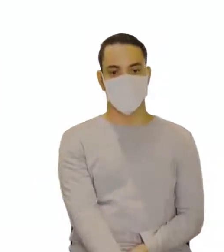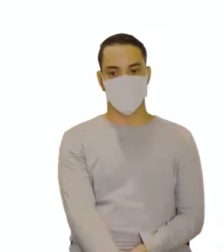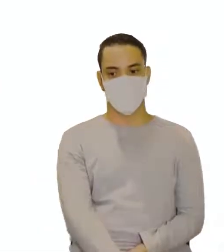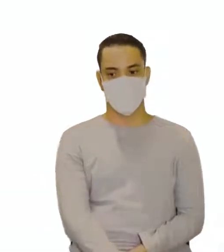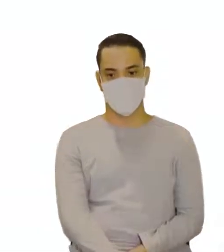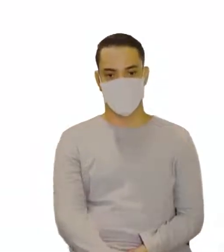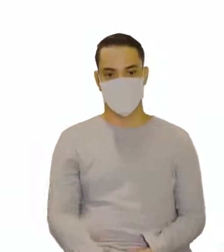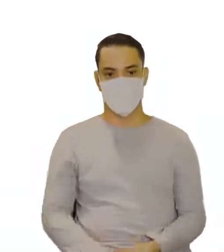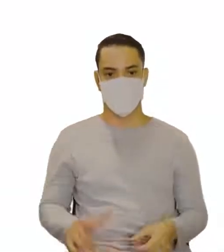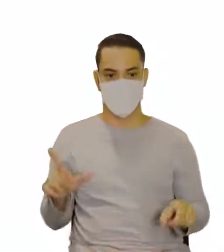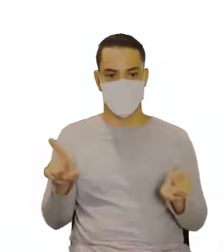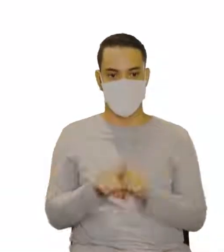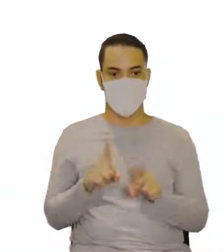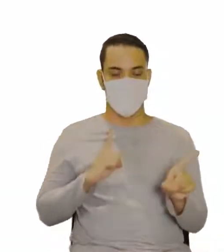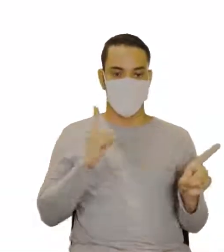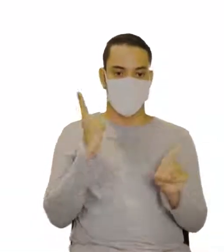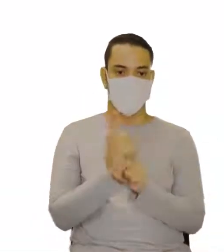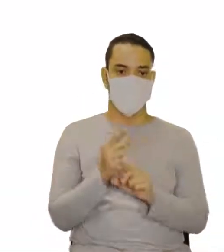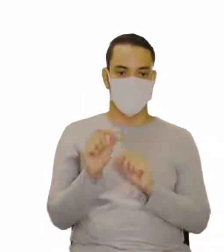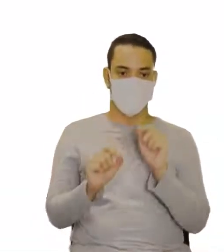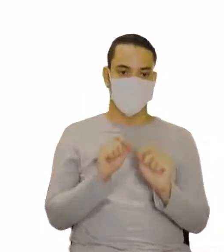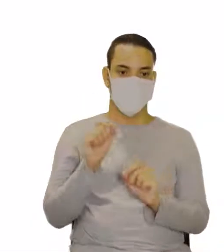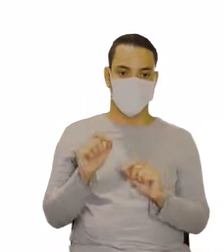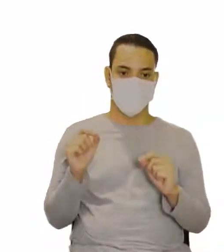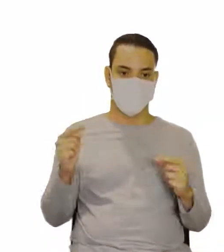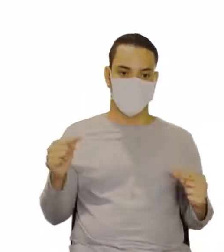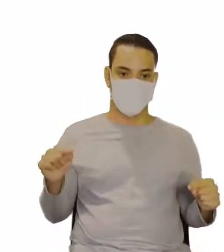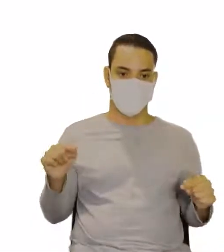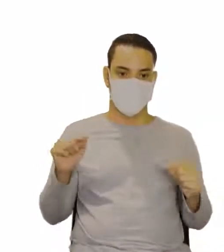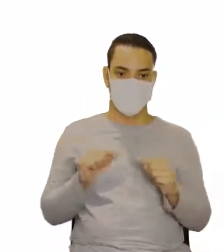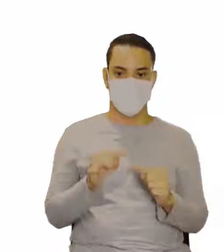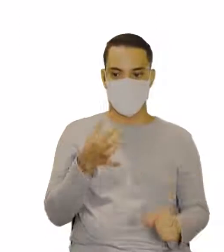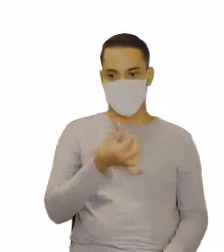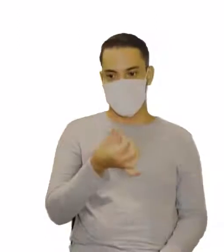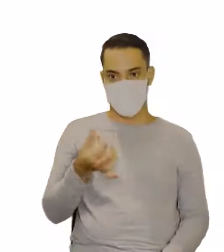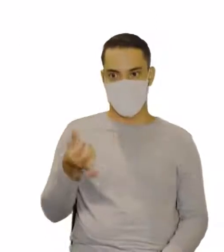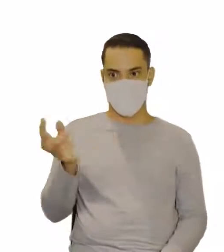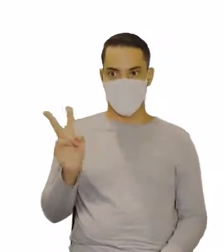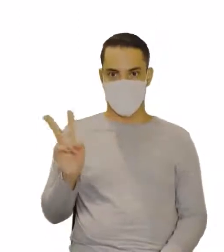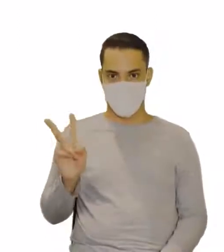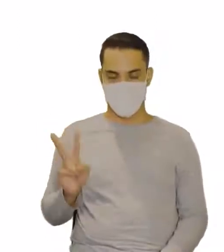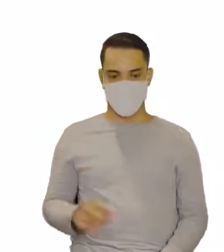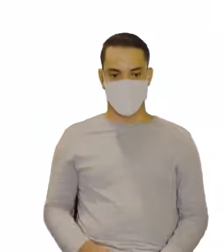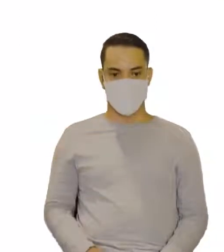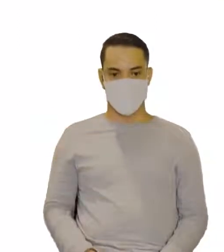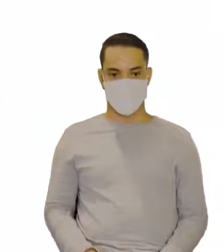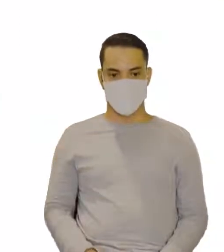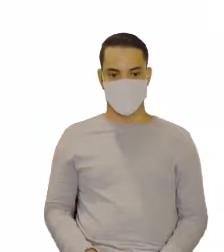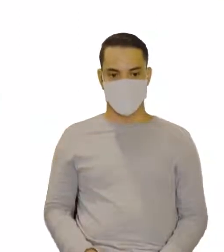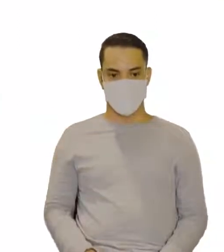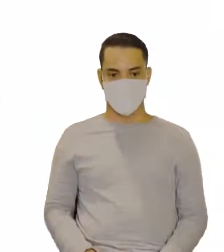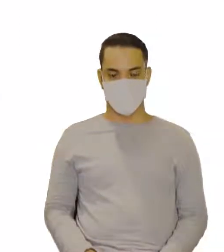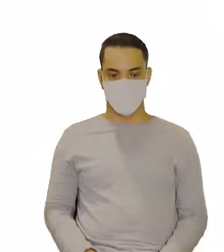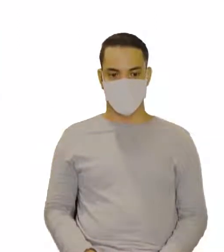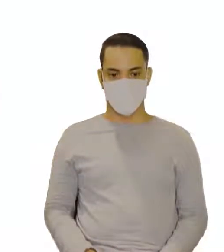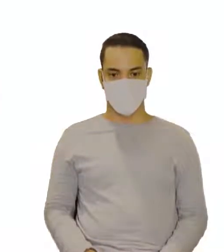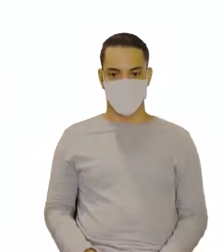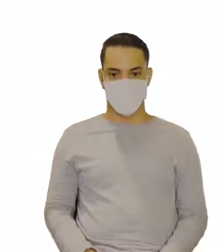nós vamos encontrar um equivalente, ó, de 66 volts, tá? Para esses dois aqui,